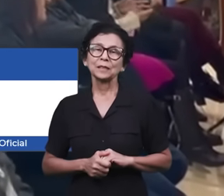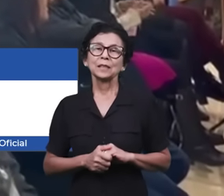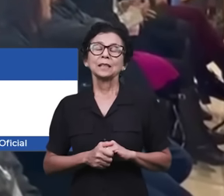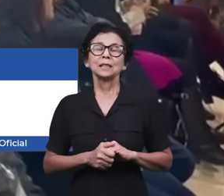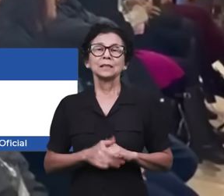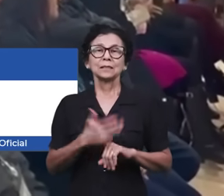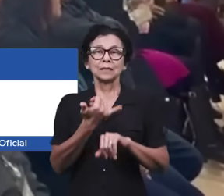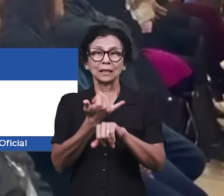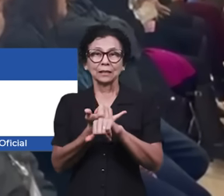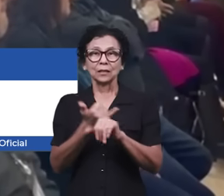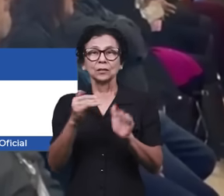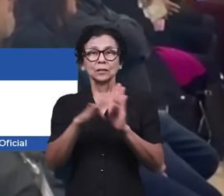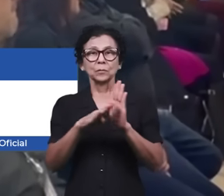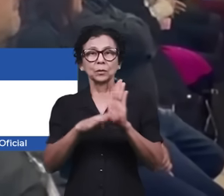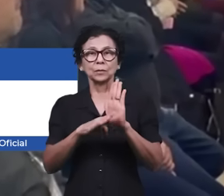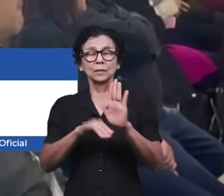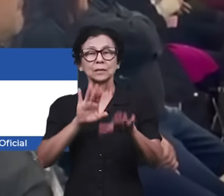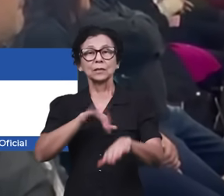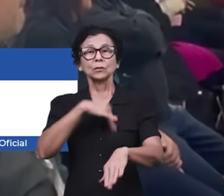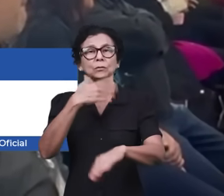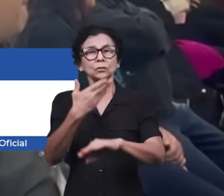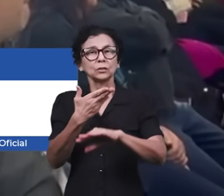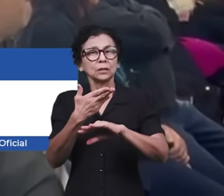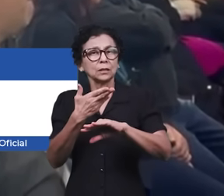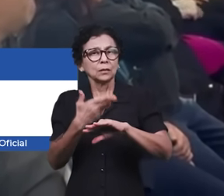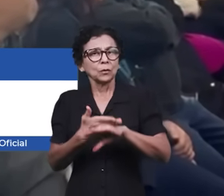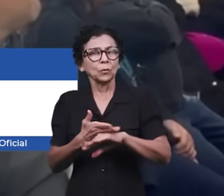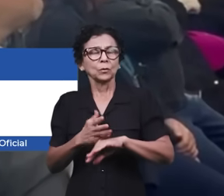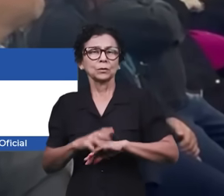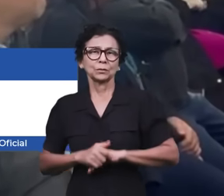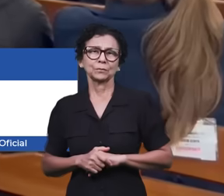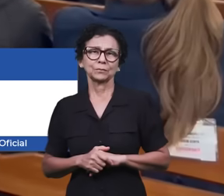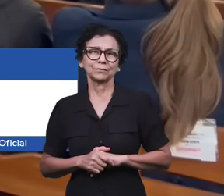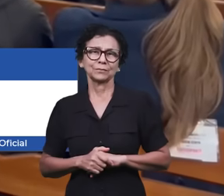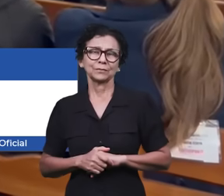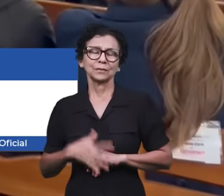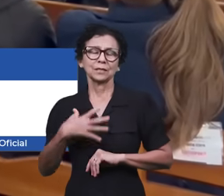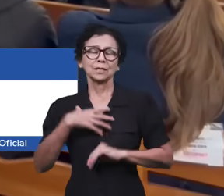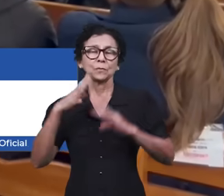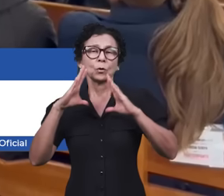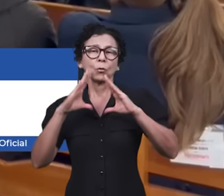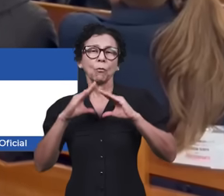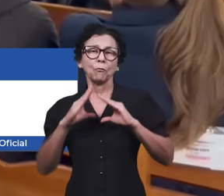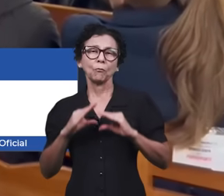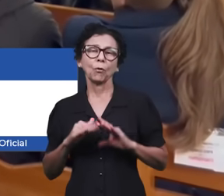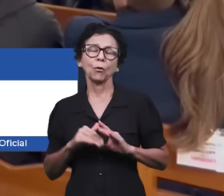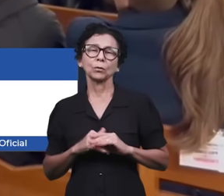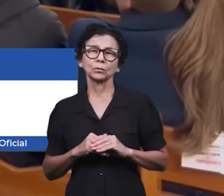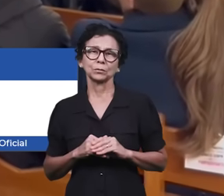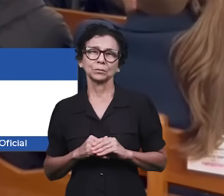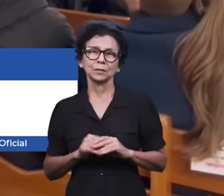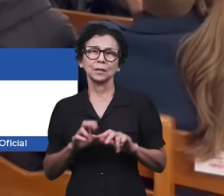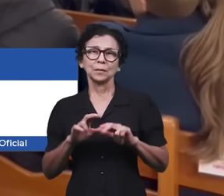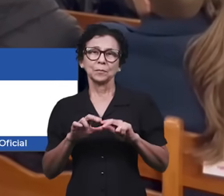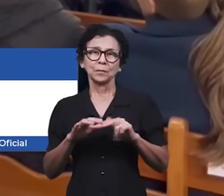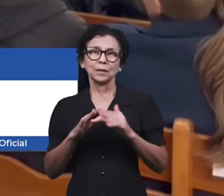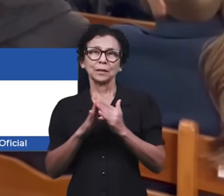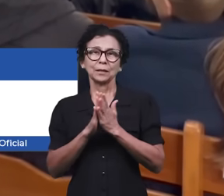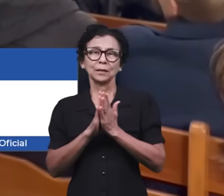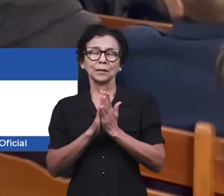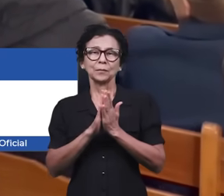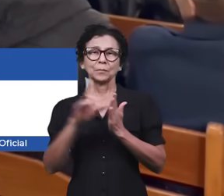Deus, que nos consola e conforta todos os dias, através da sua palavra